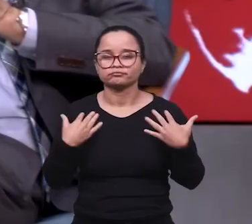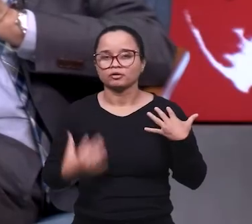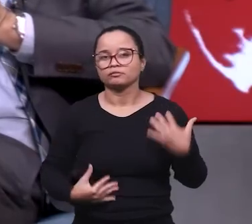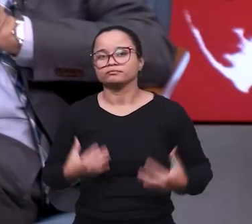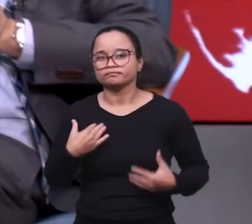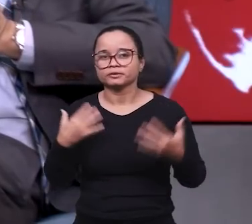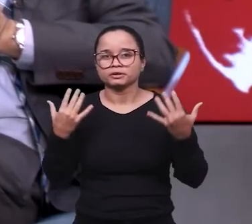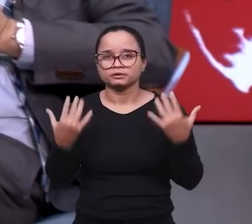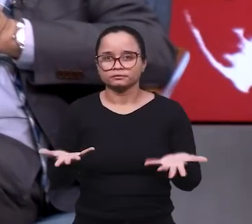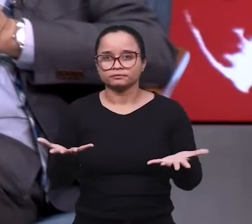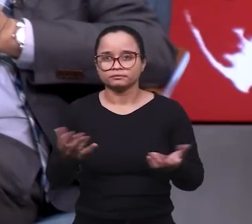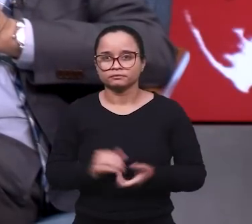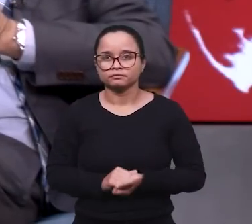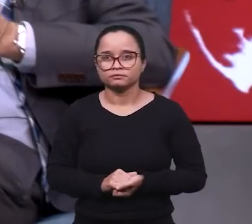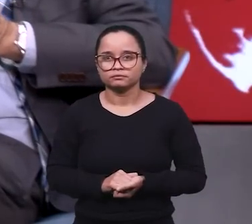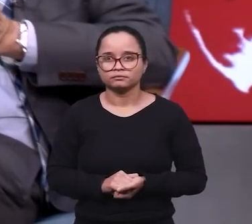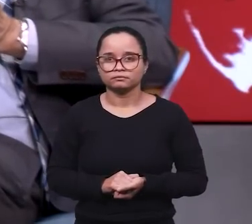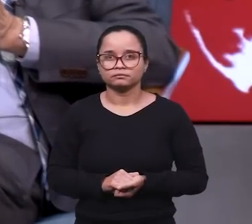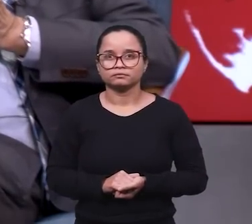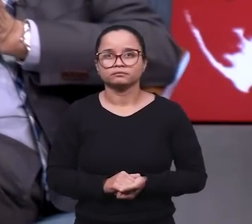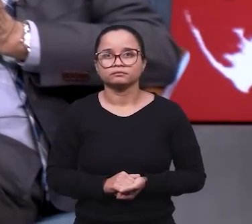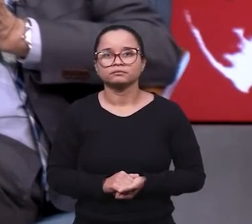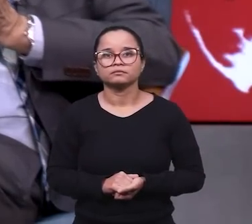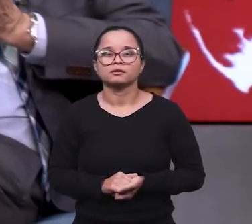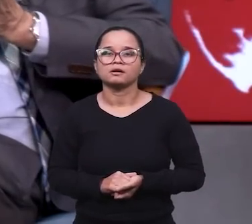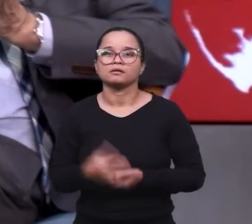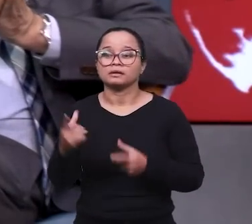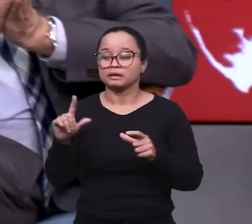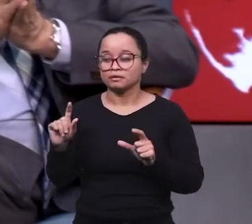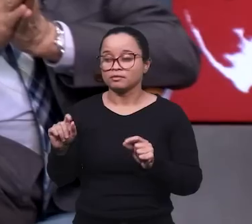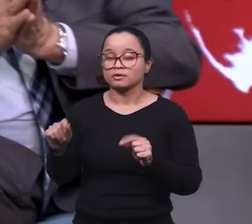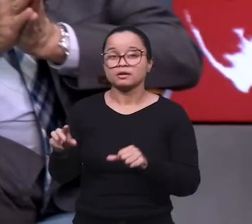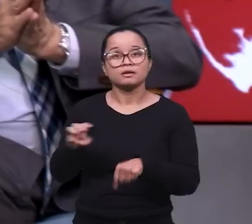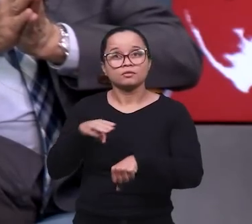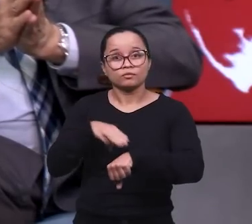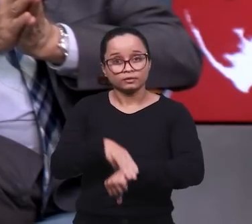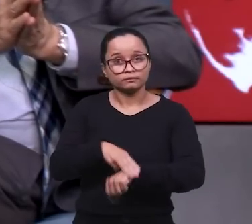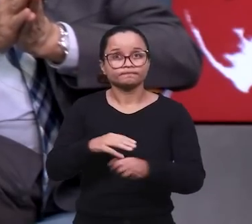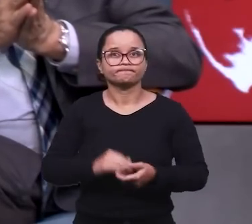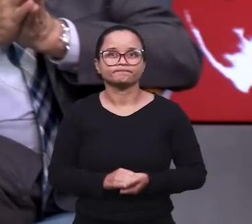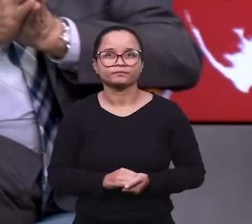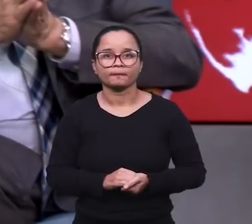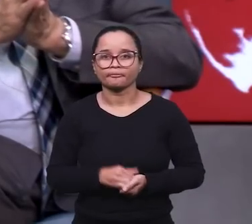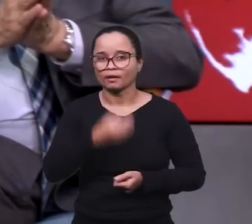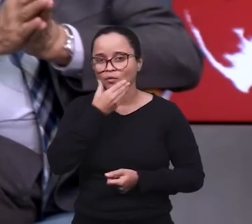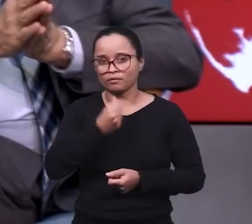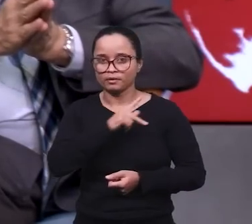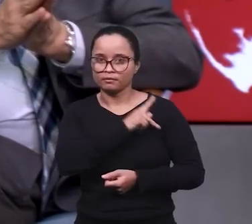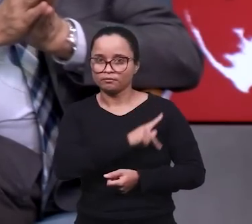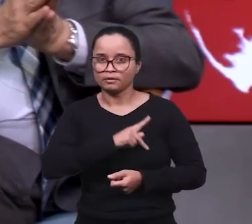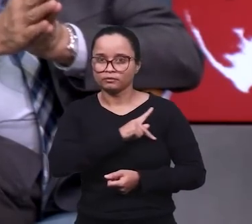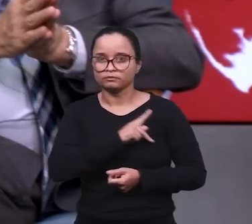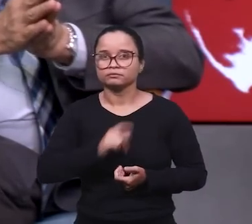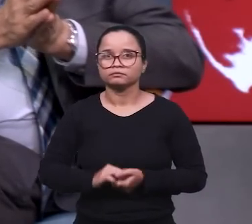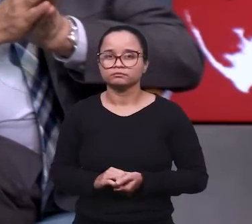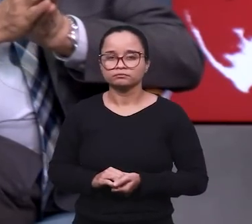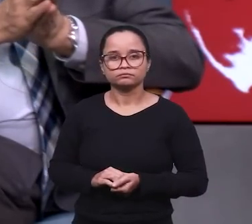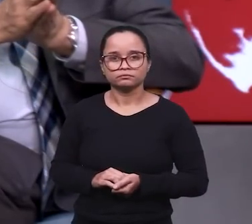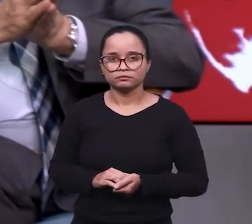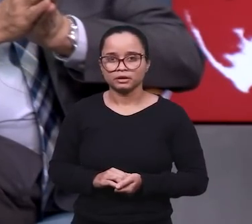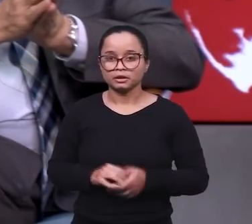Então, esse é o ministério que Paulo